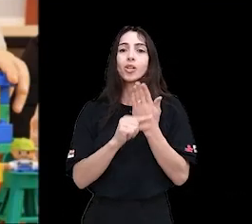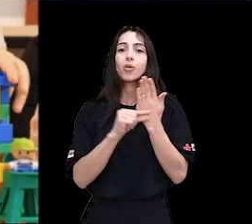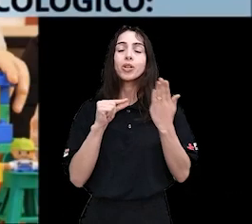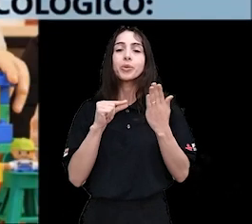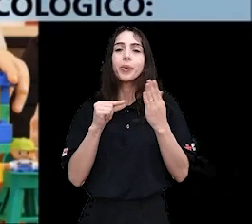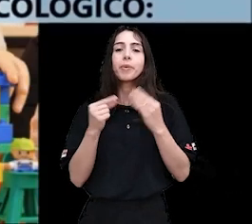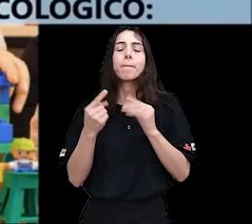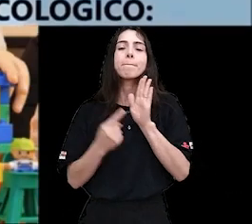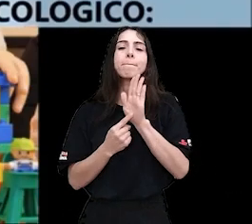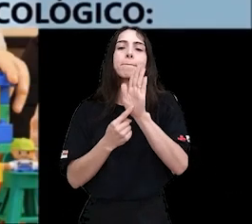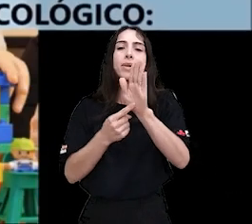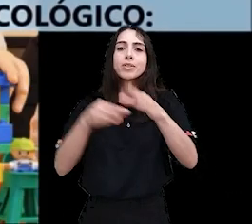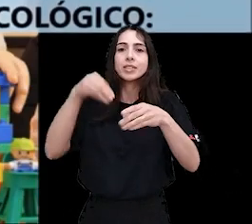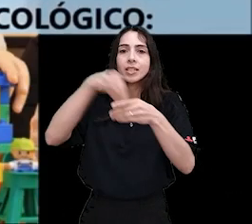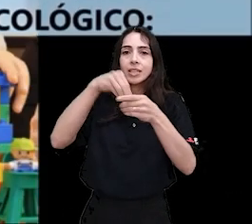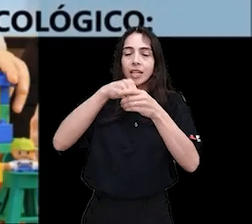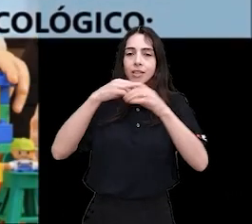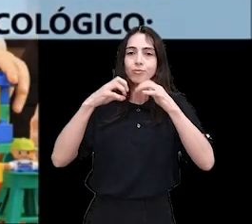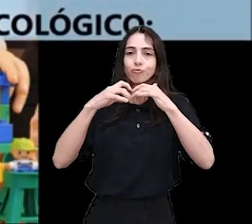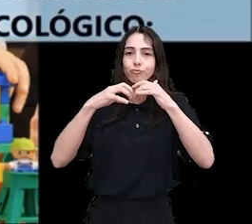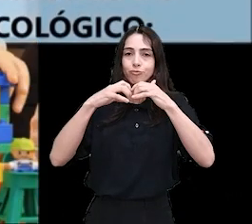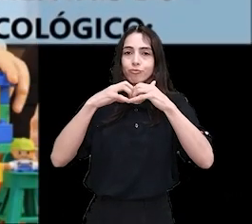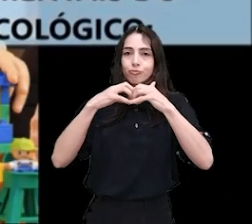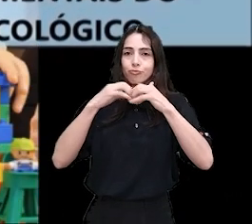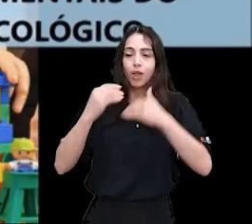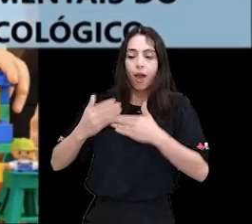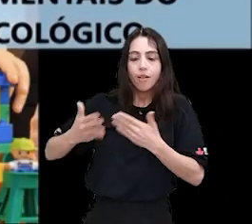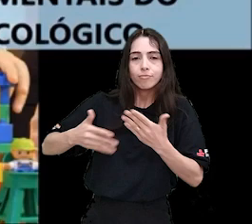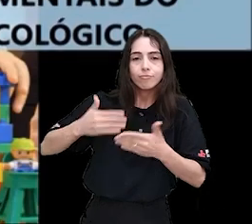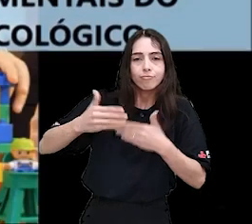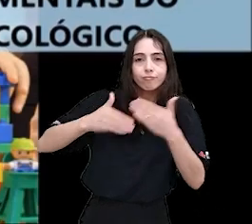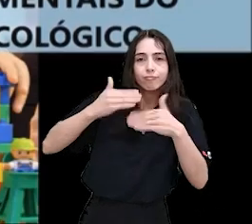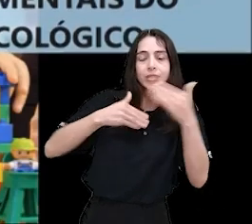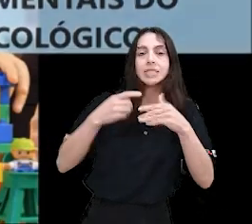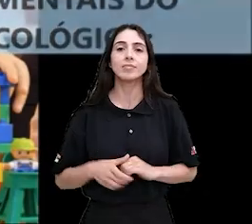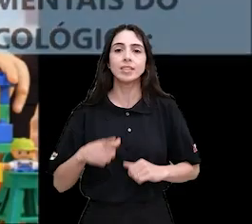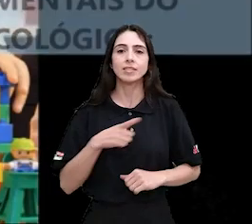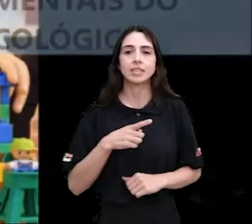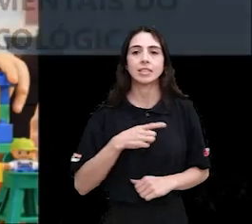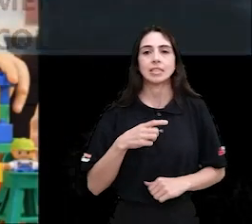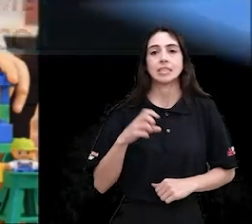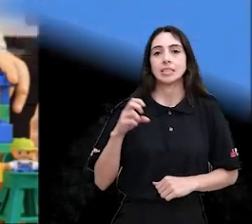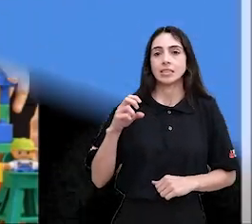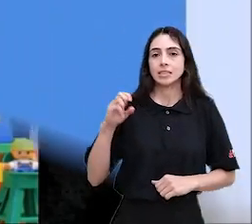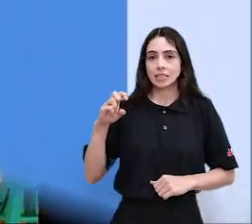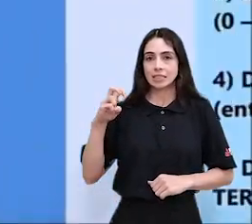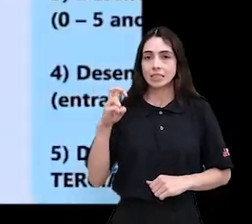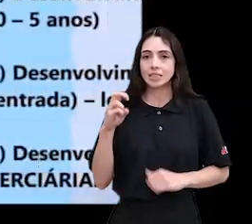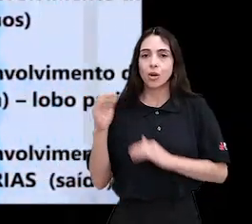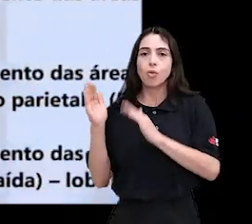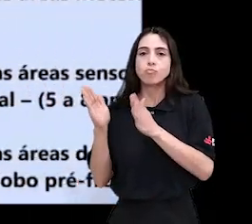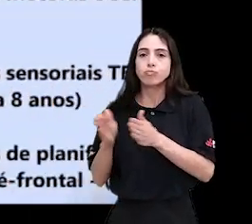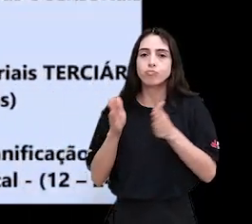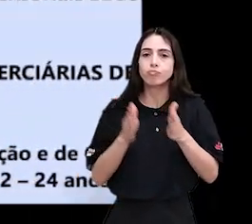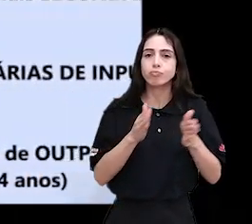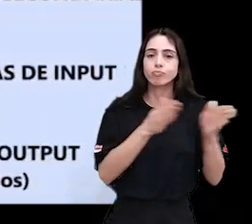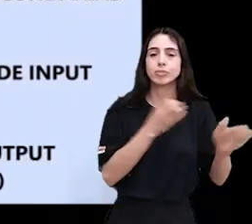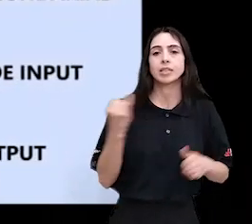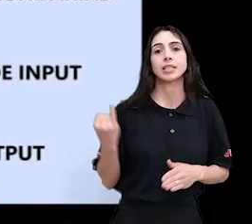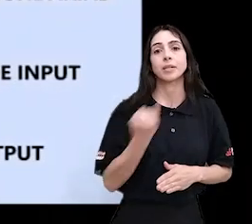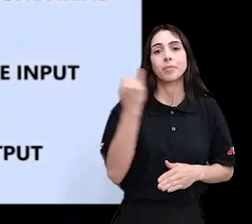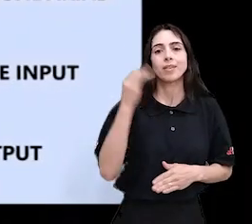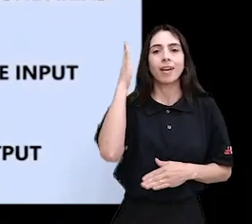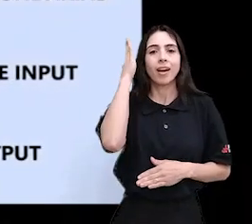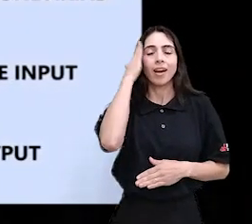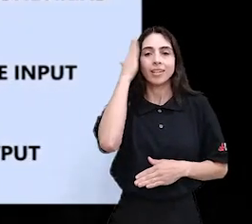5 estágios evolutivos fundamentais para compreender a ontogênese da aprendizagem. Entre 0 e 12